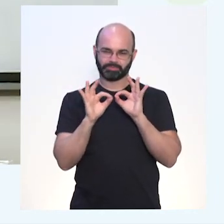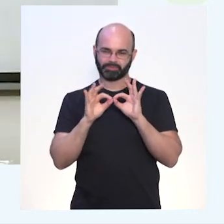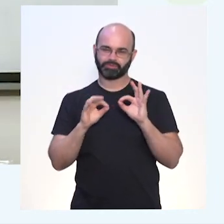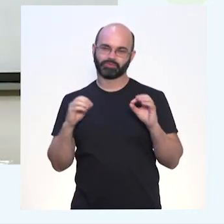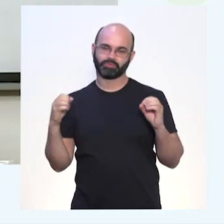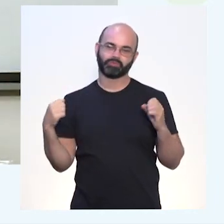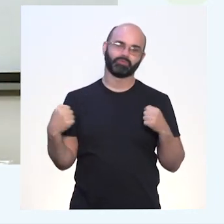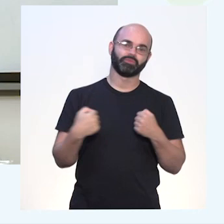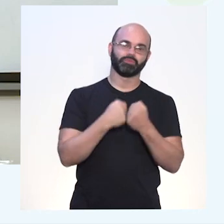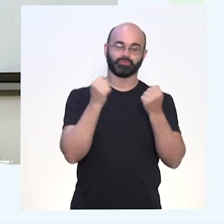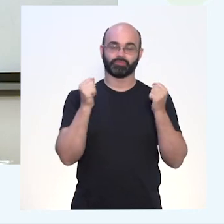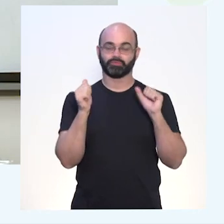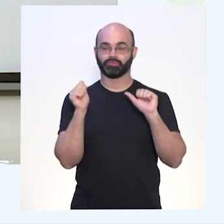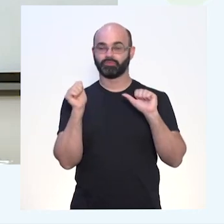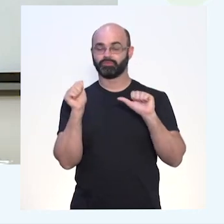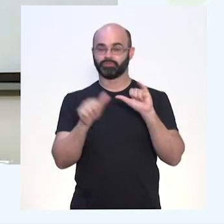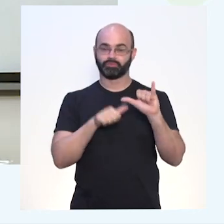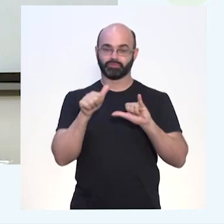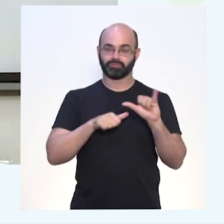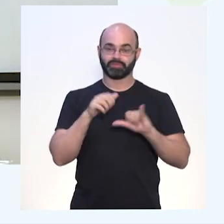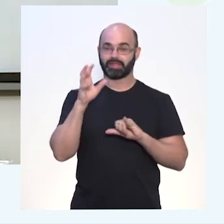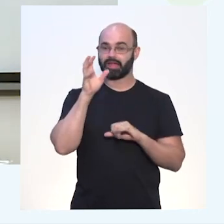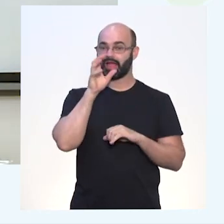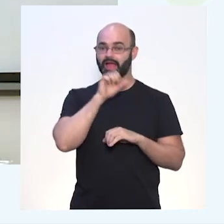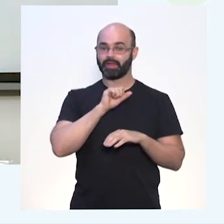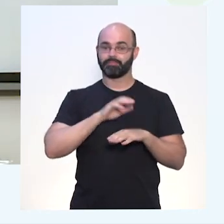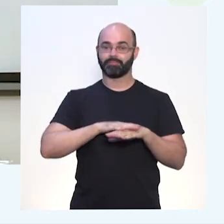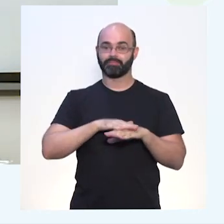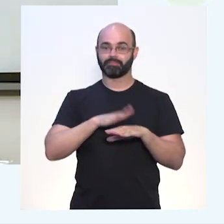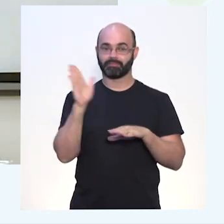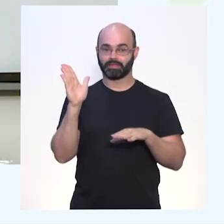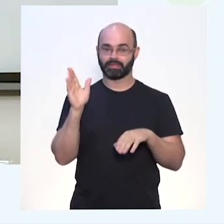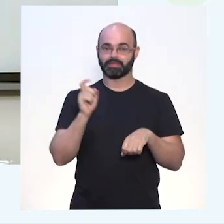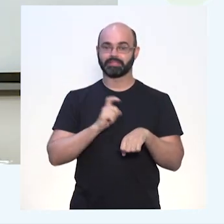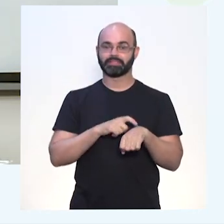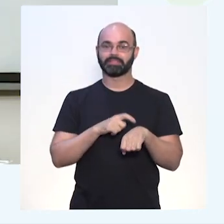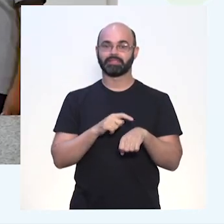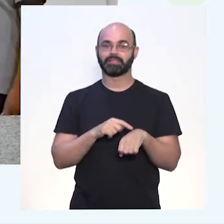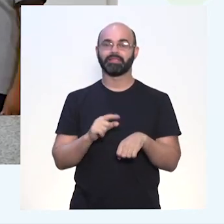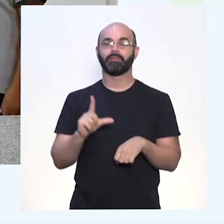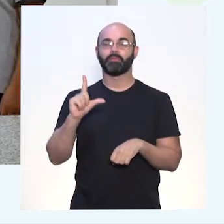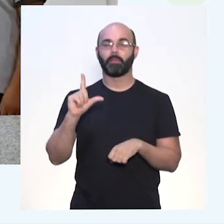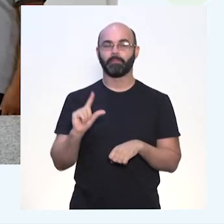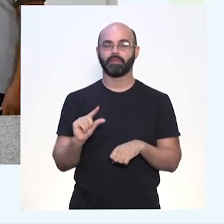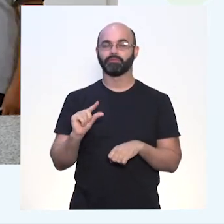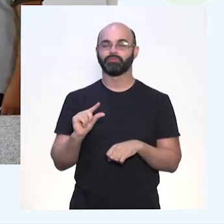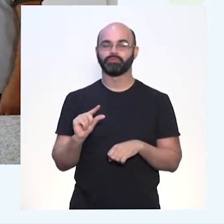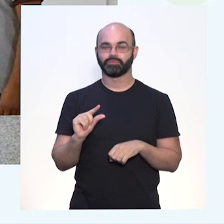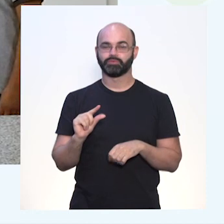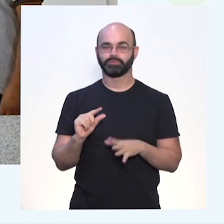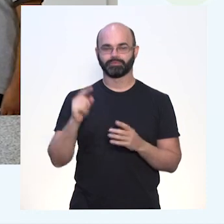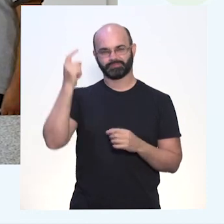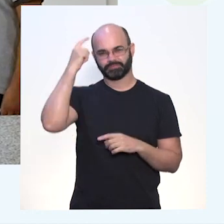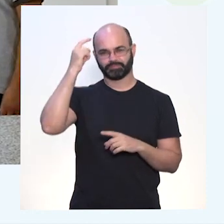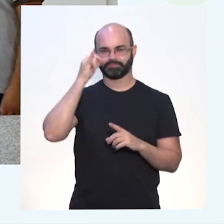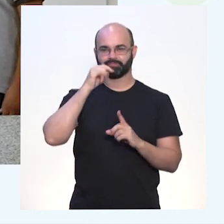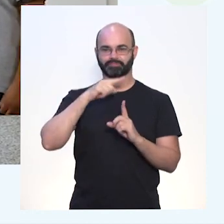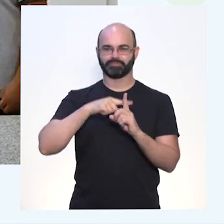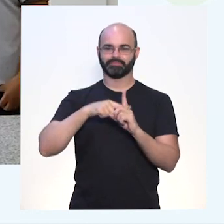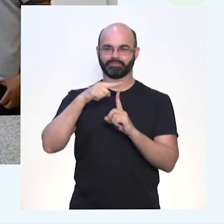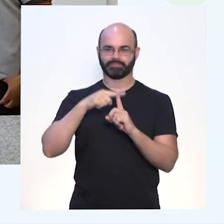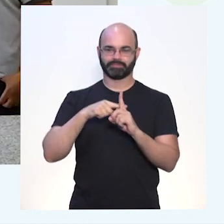que a transformação aconteça de forma mais rápida, que ela aconteça em menos tempo. Pensando na temperatura,